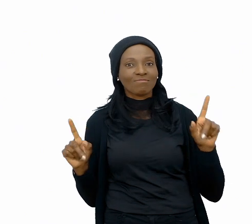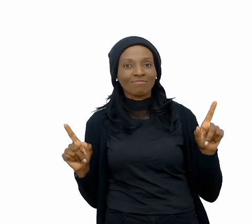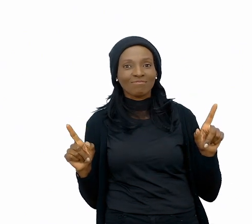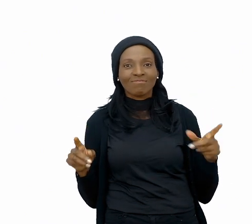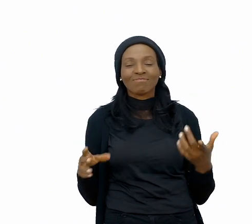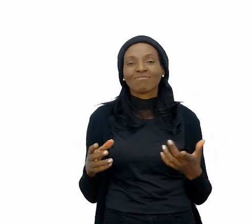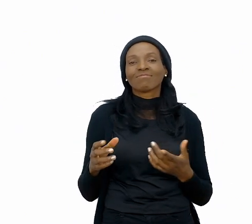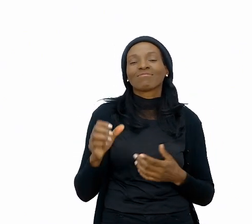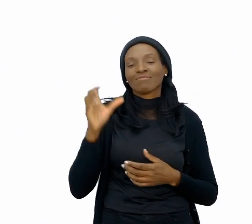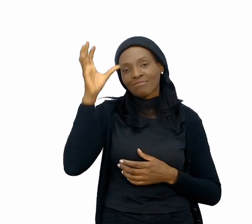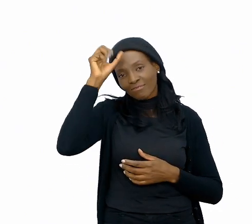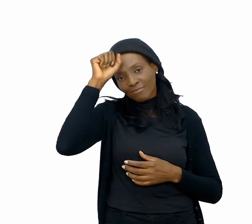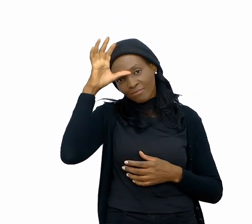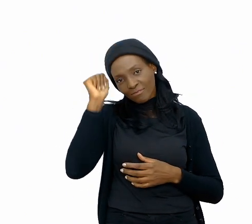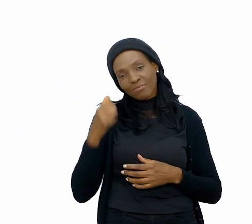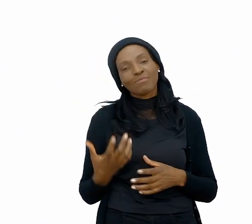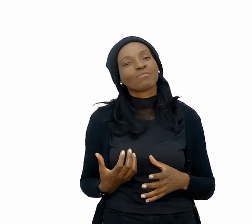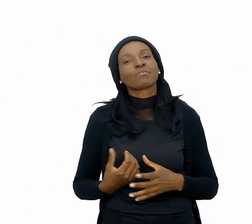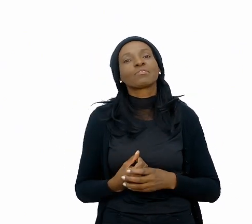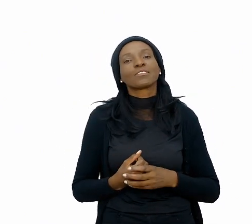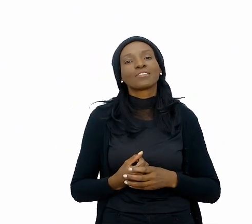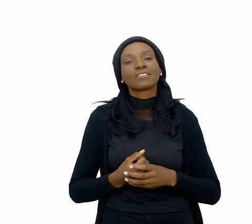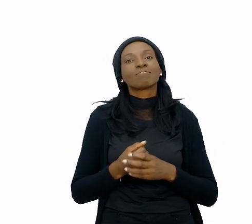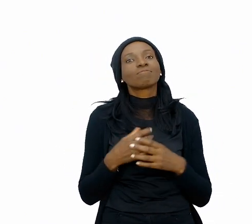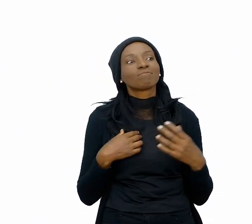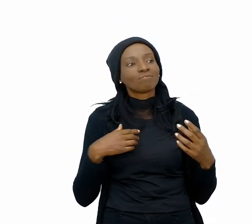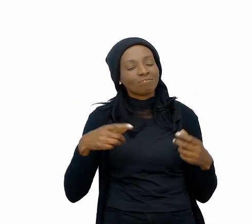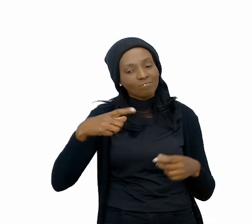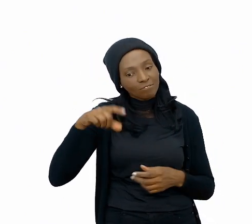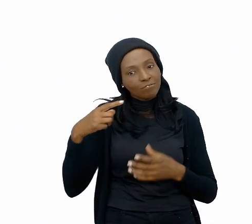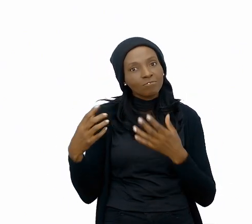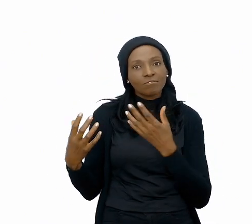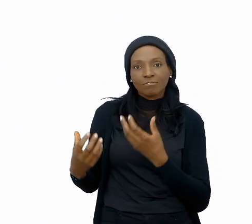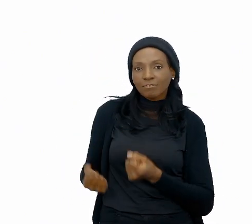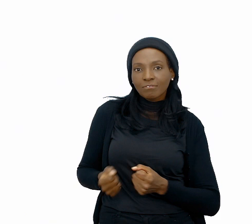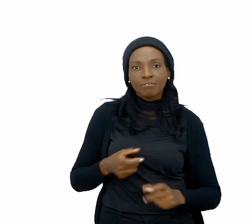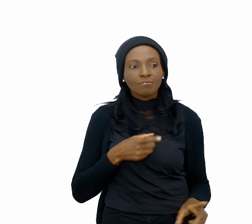de aprendizagem, o que vai nos permitir